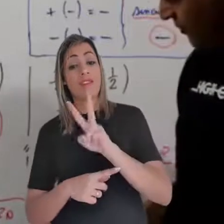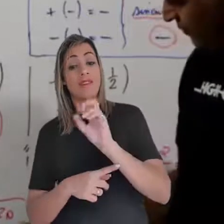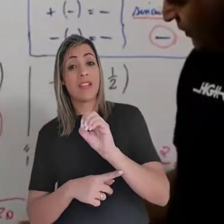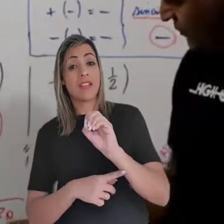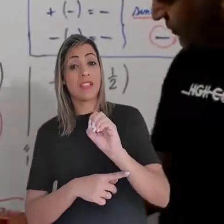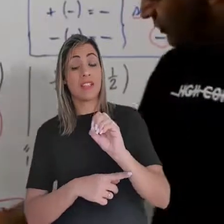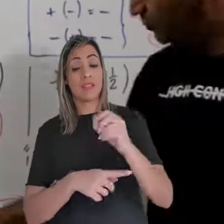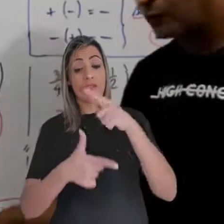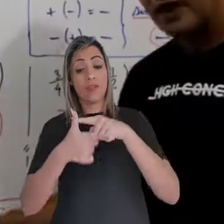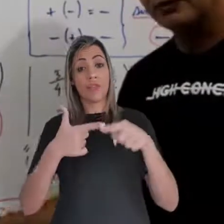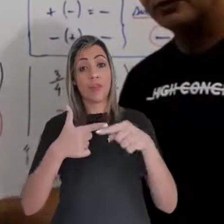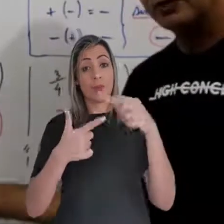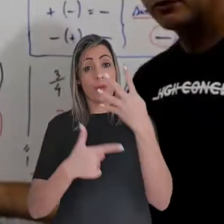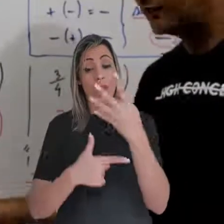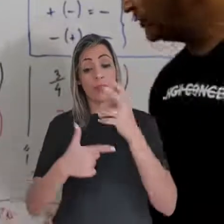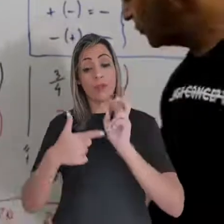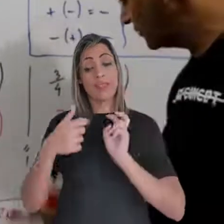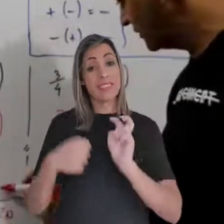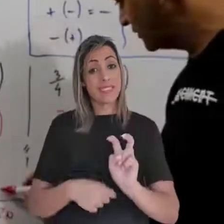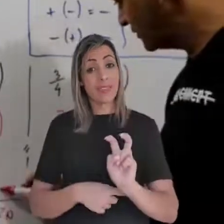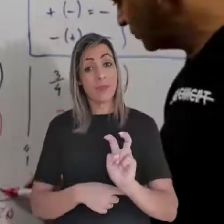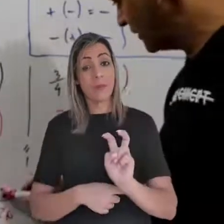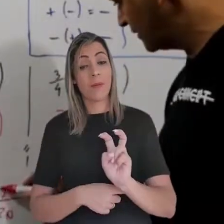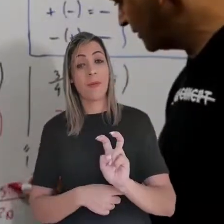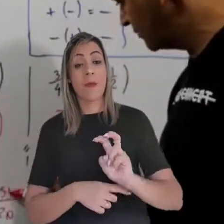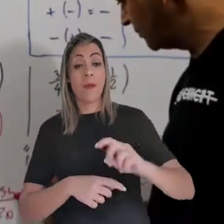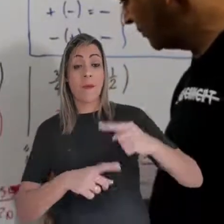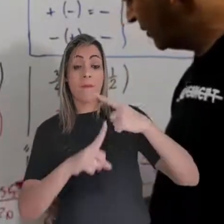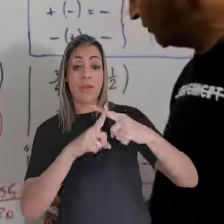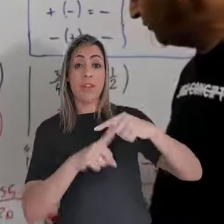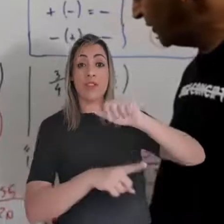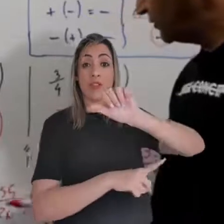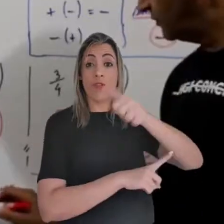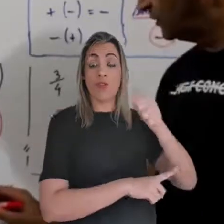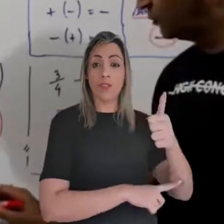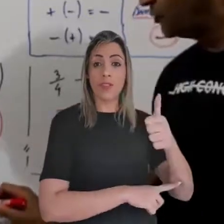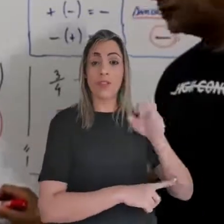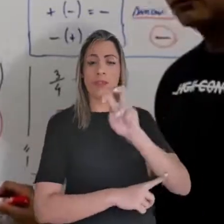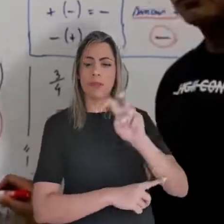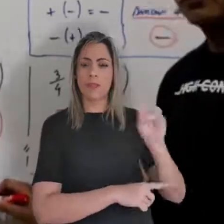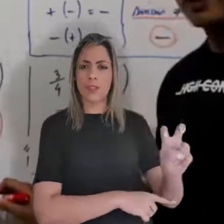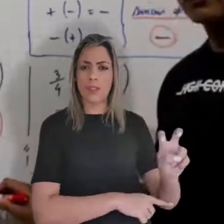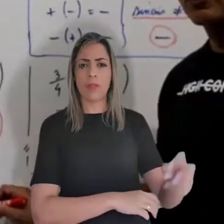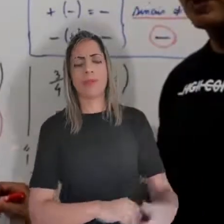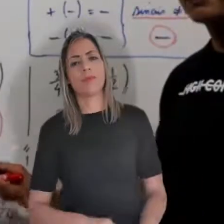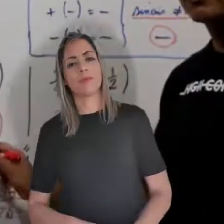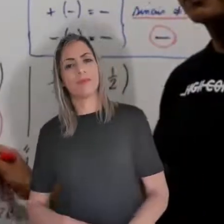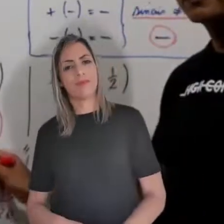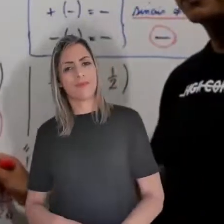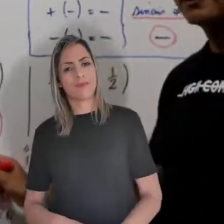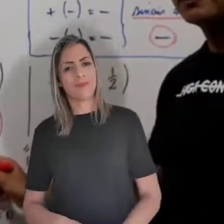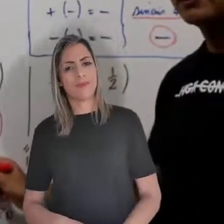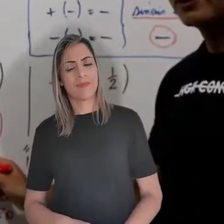aqui. 20 dividido por 4, 5 vezes 11, 55. 20 dividido por 5, 4.